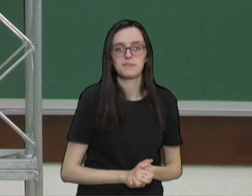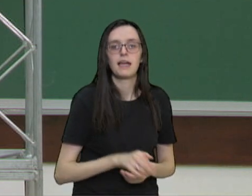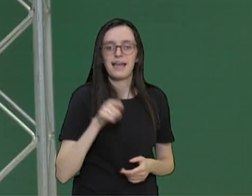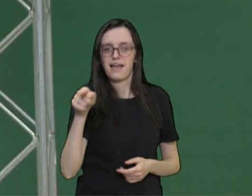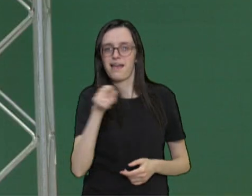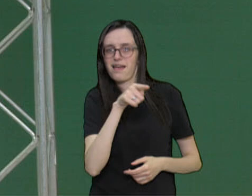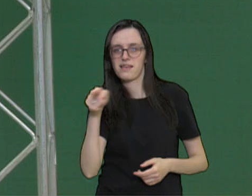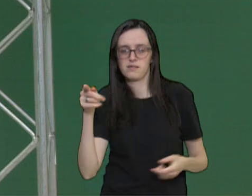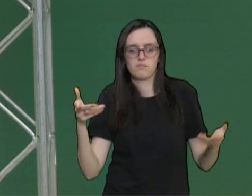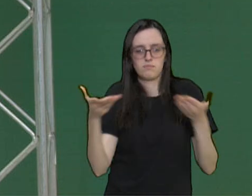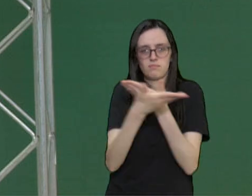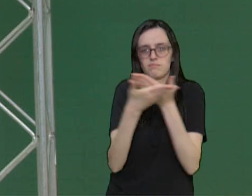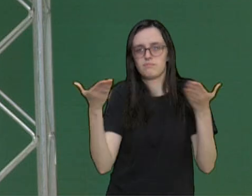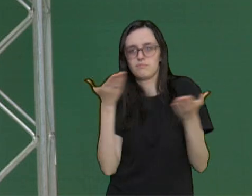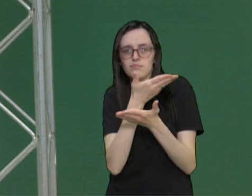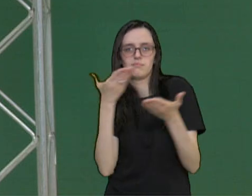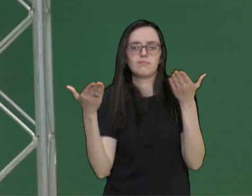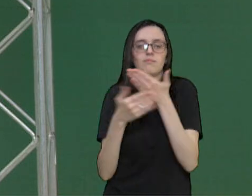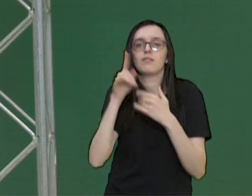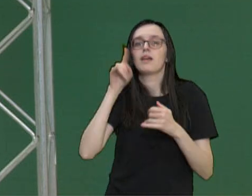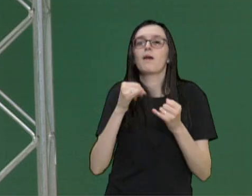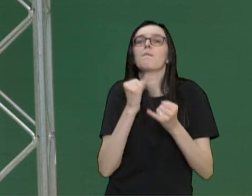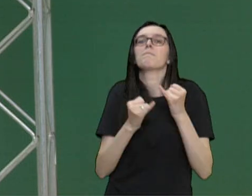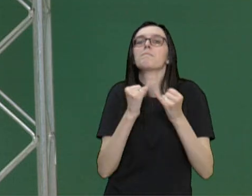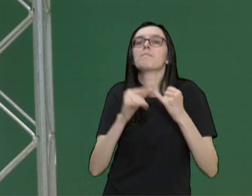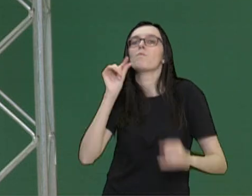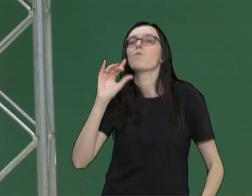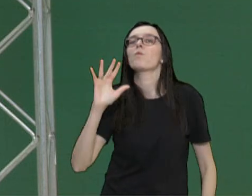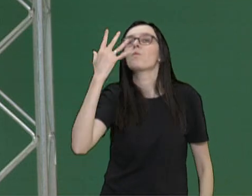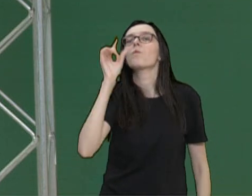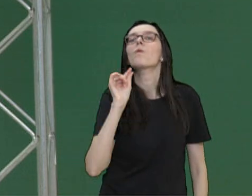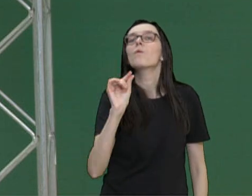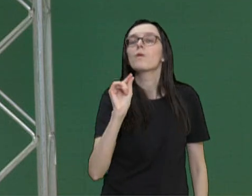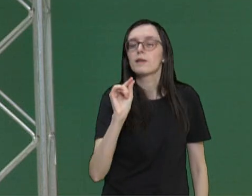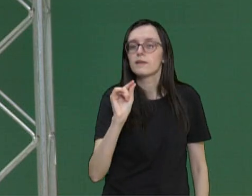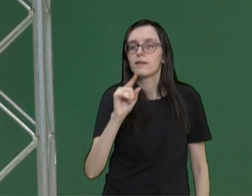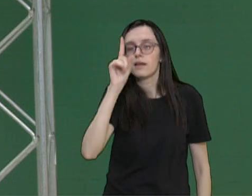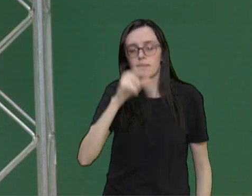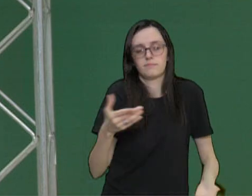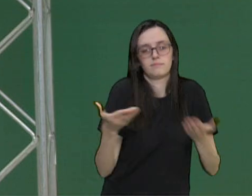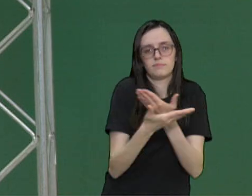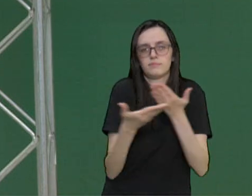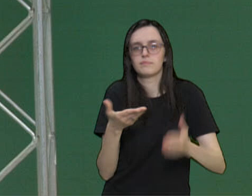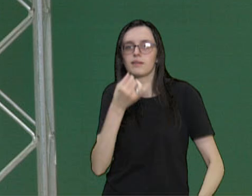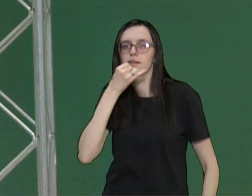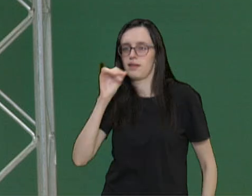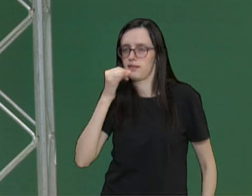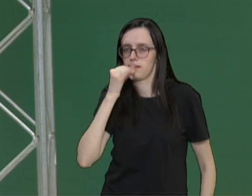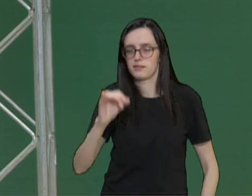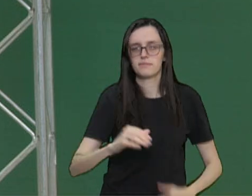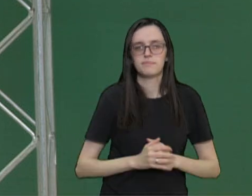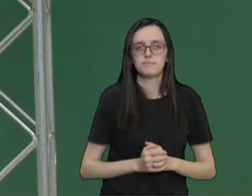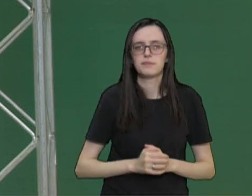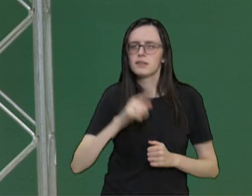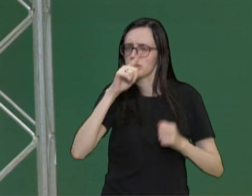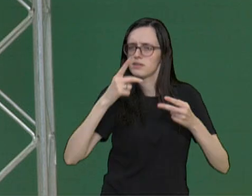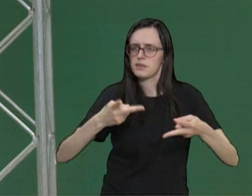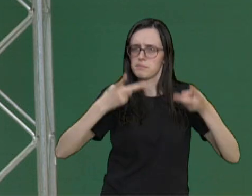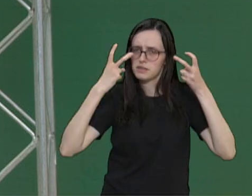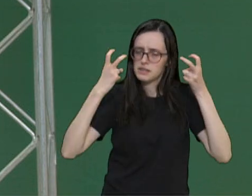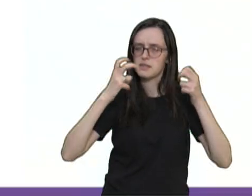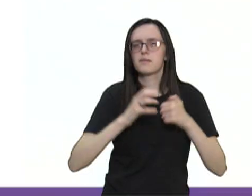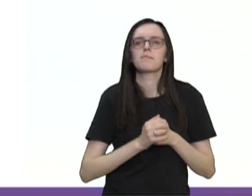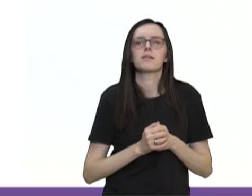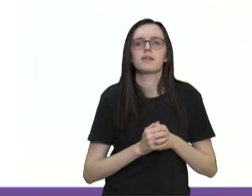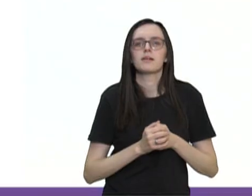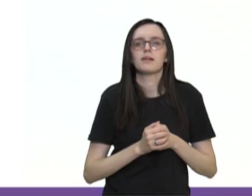Essas interações são bem parecidas com o que ocorre nas interações elétricas. Perceba